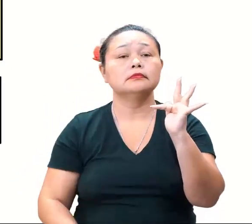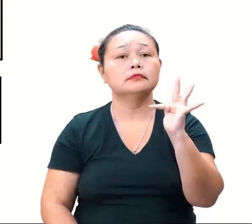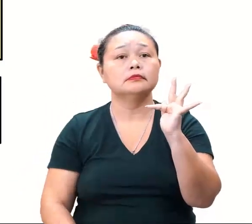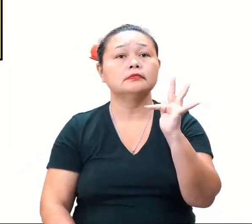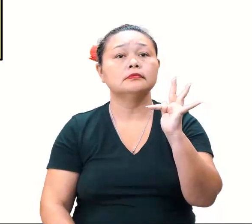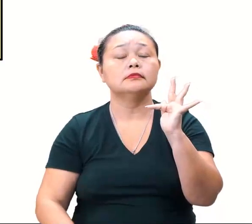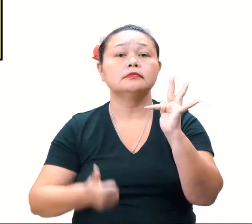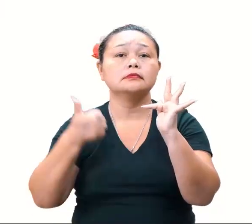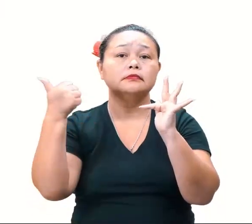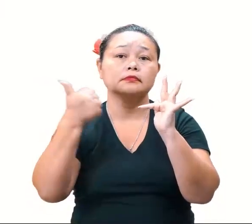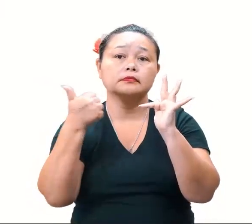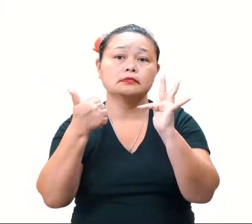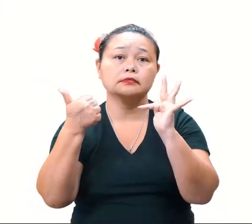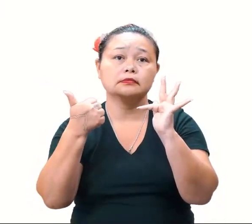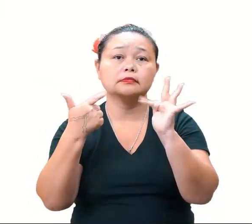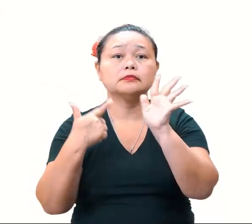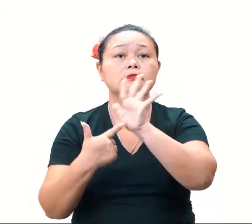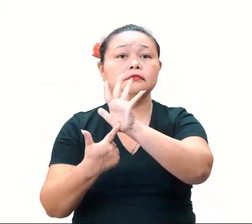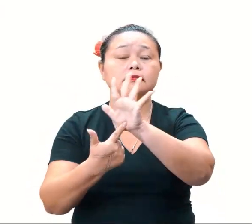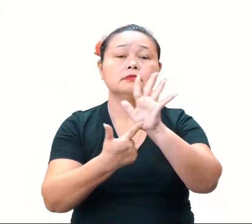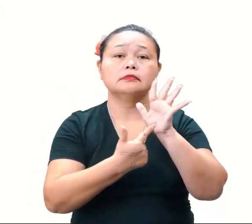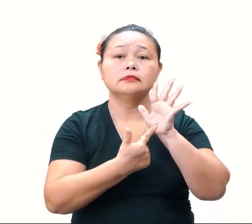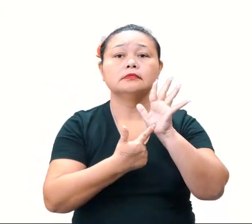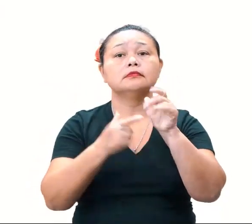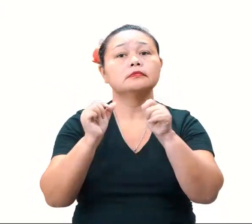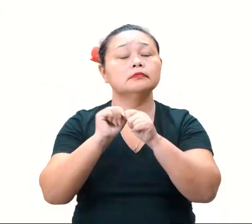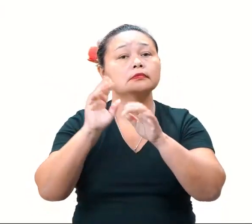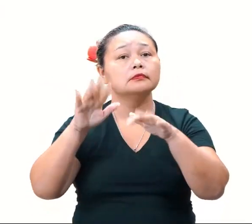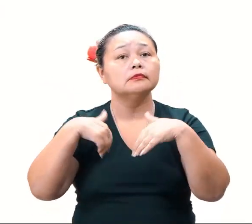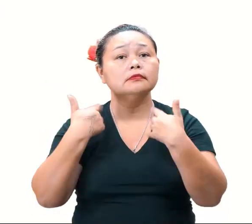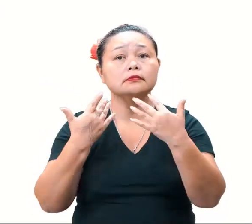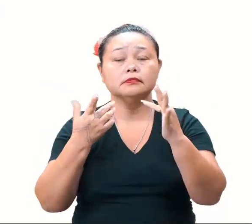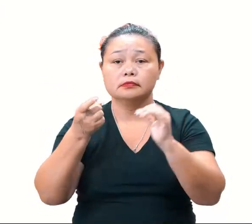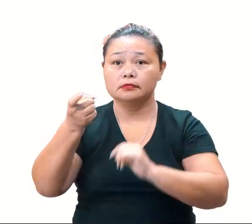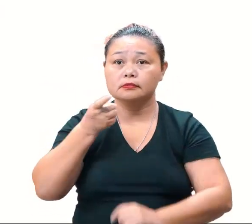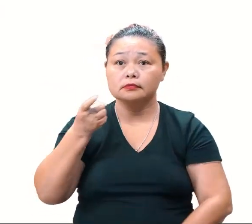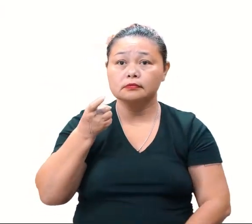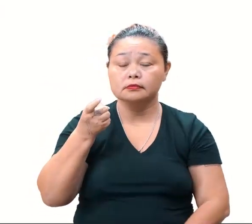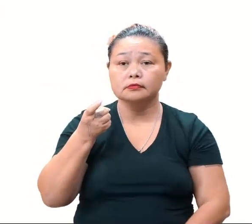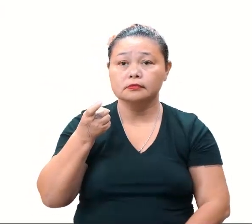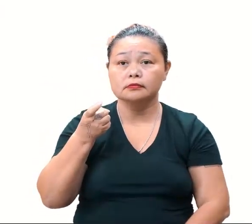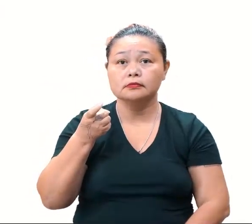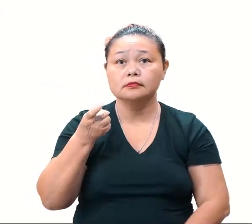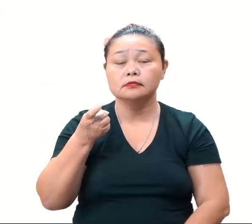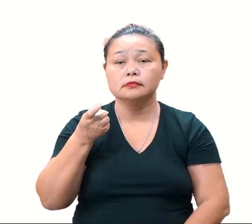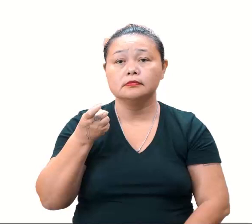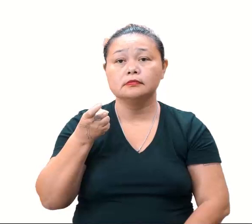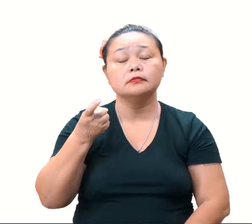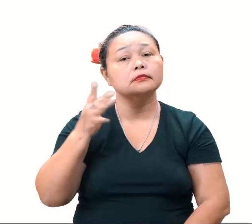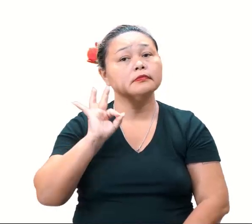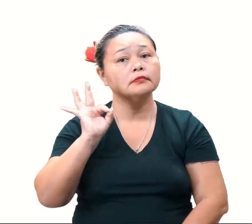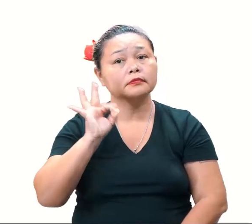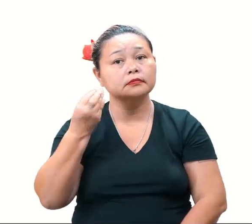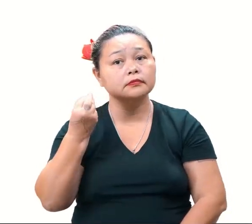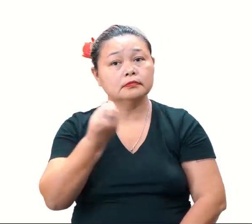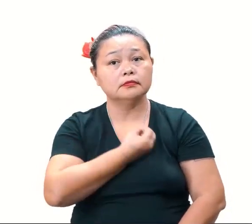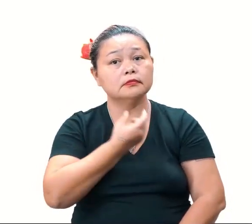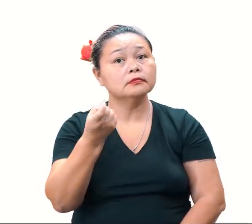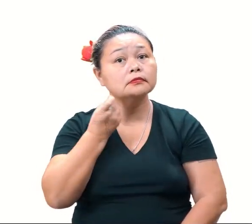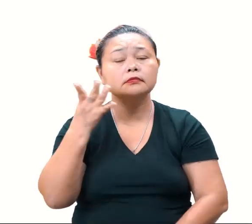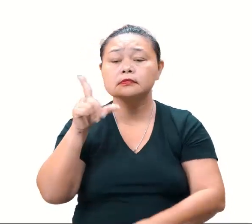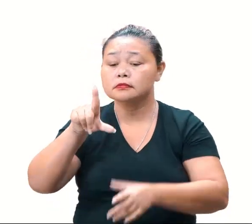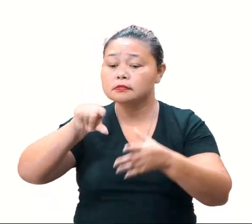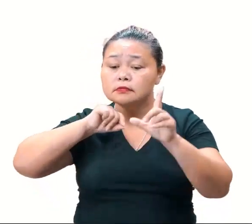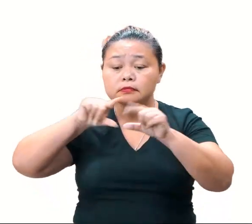Primeiro passo, determinar valores para x. Se o problema não me der esses valores, eu vou escolher